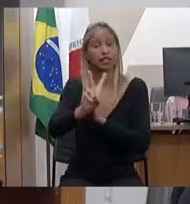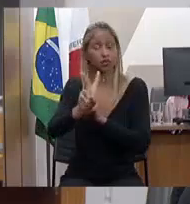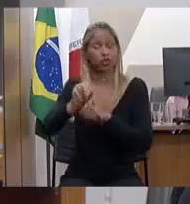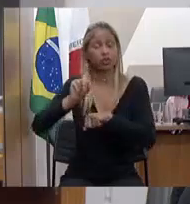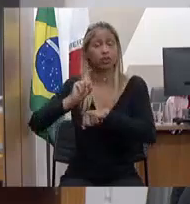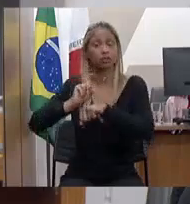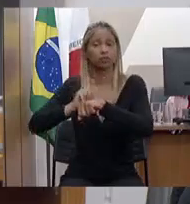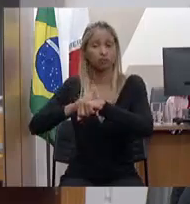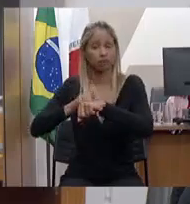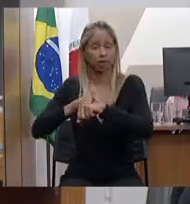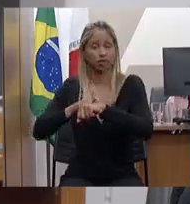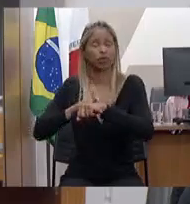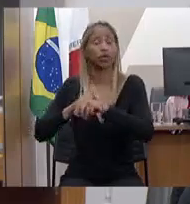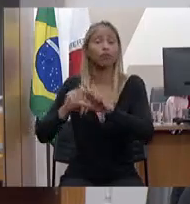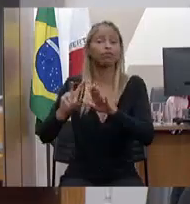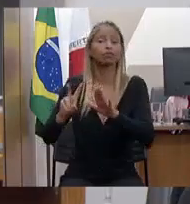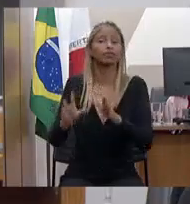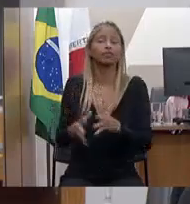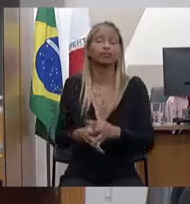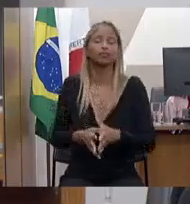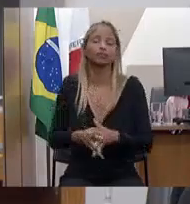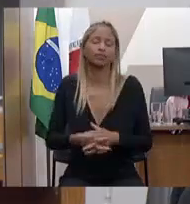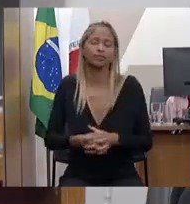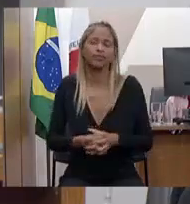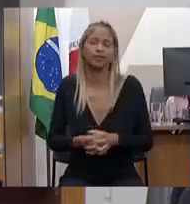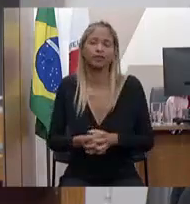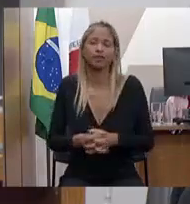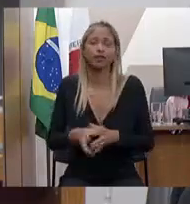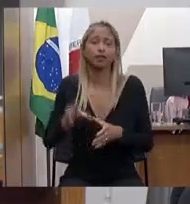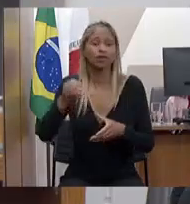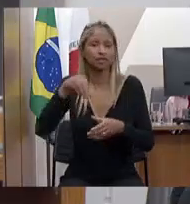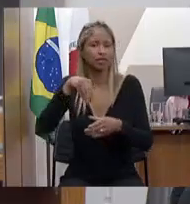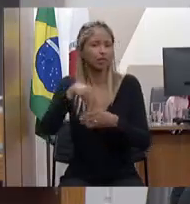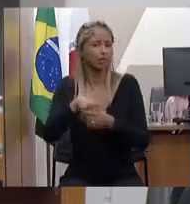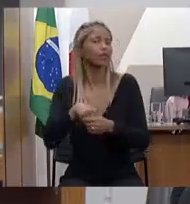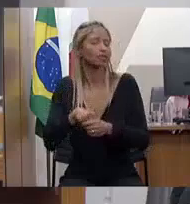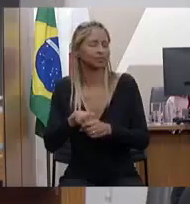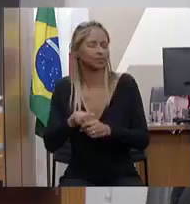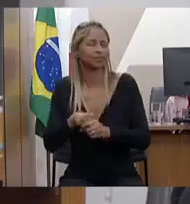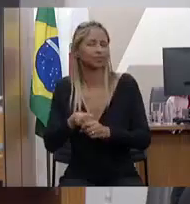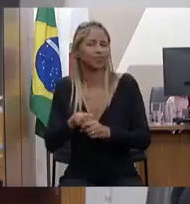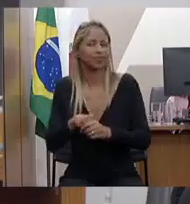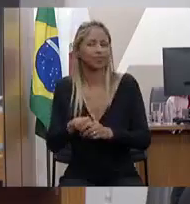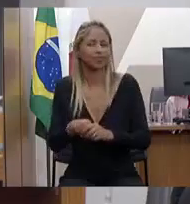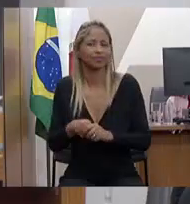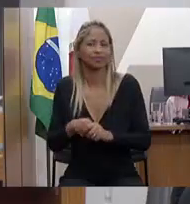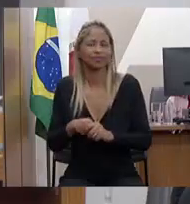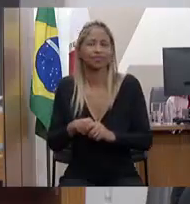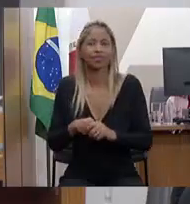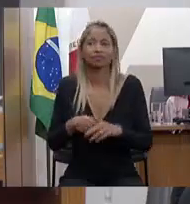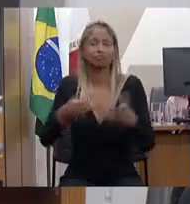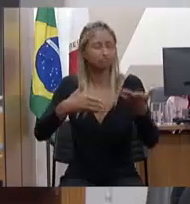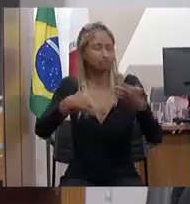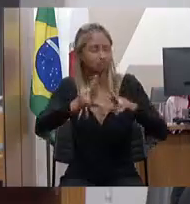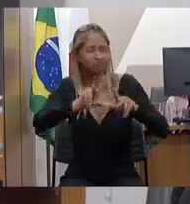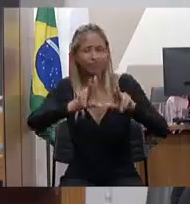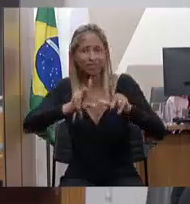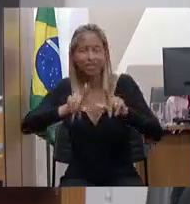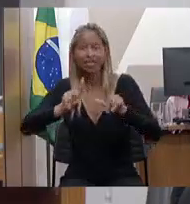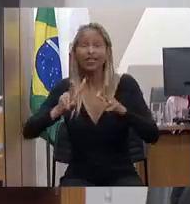momentos e que gerou uma dentro de uma preocupação também assim de Universidade